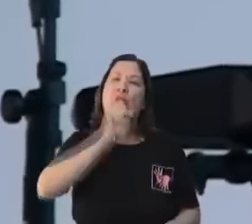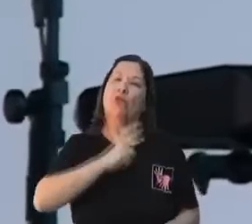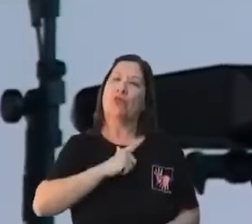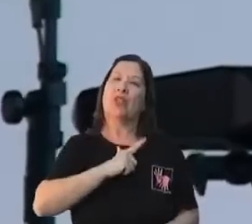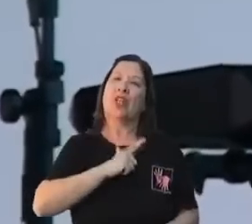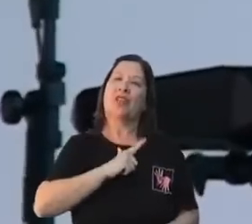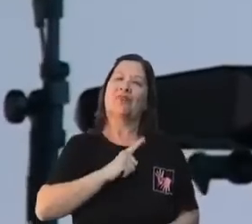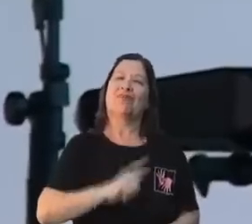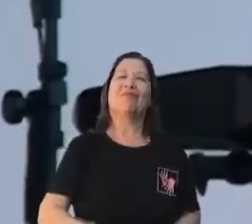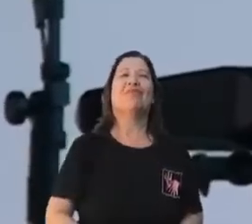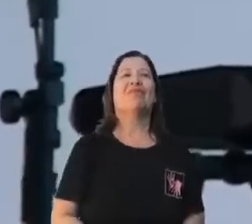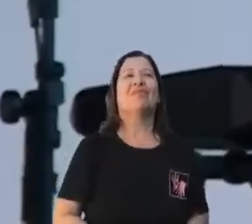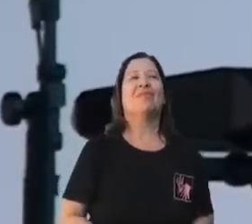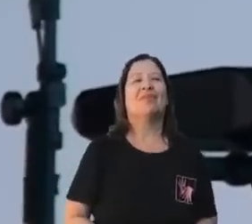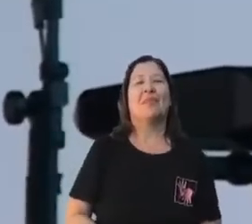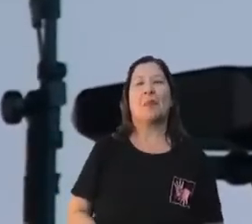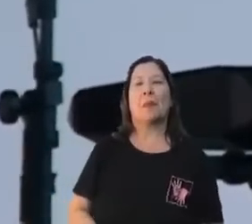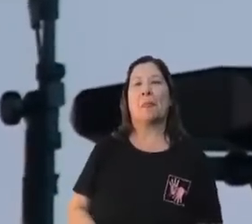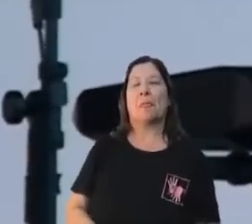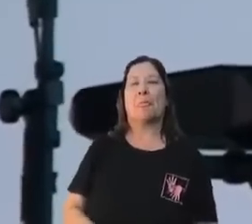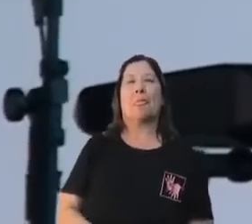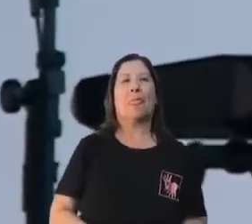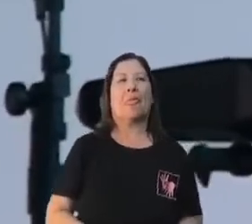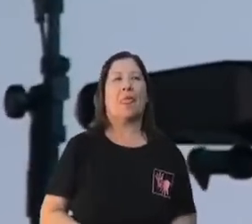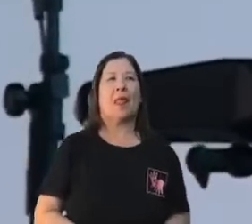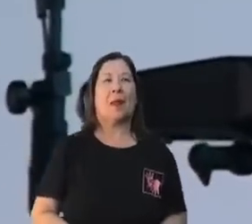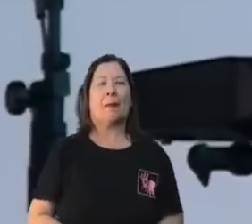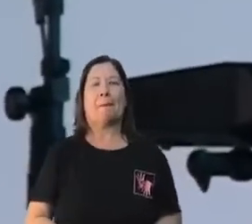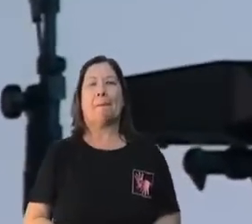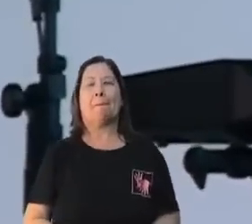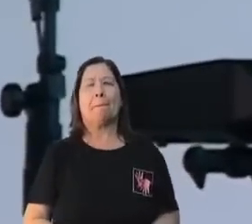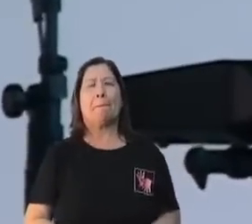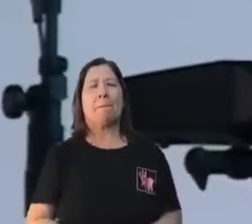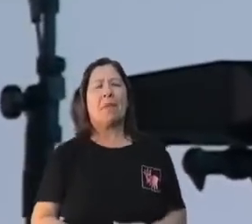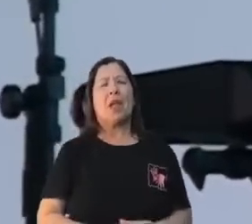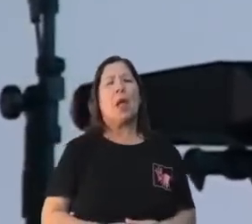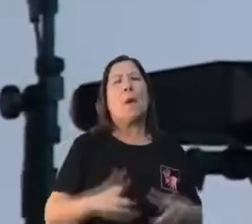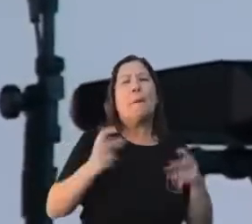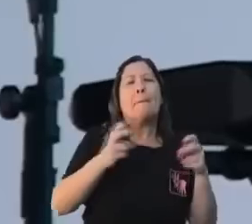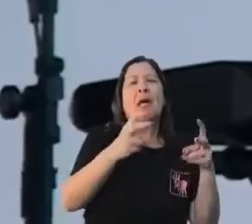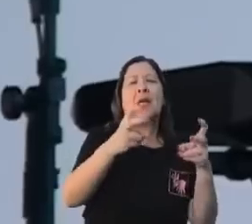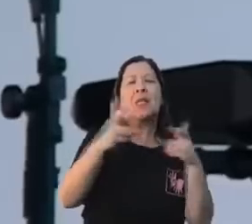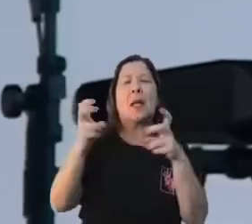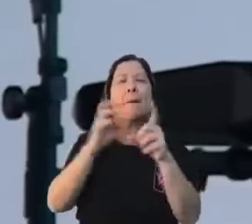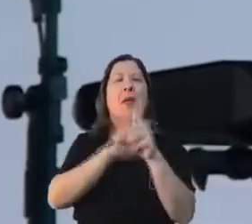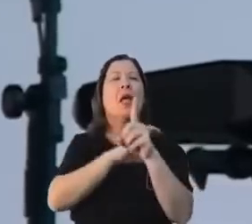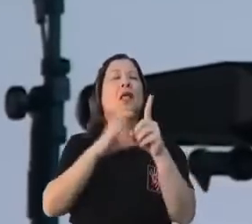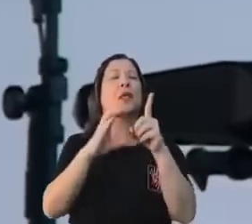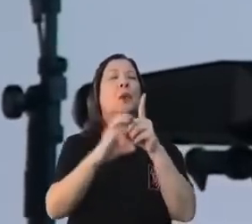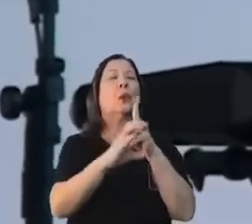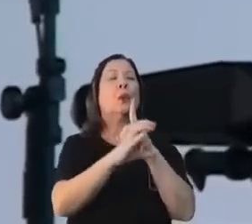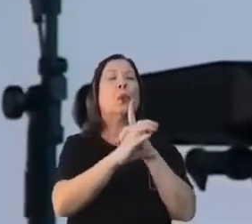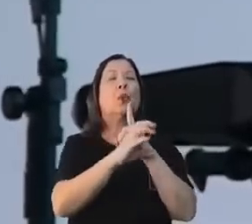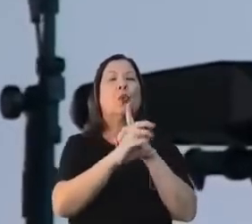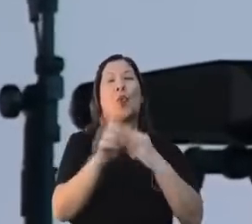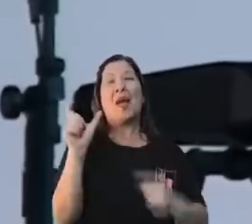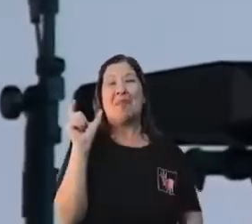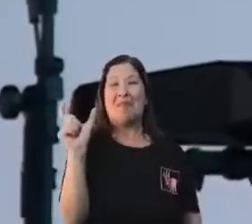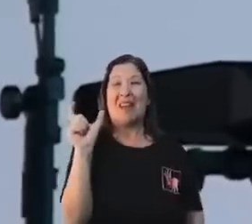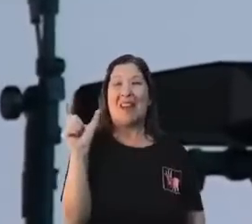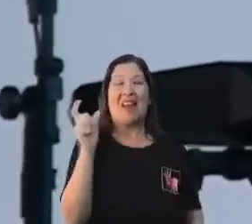Já escutei aqui no culto algumas vezes a palavra generosidade, pois Maria faz uma